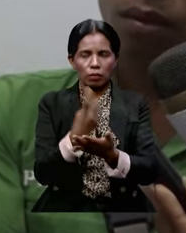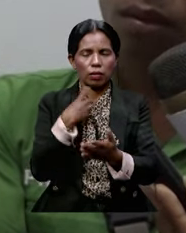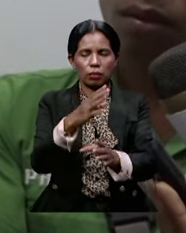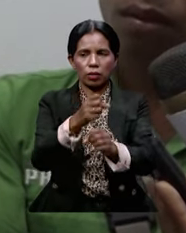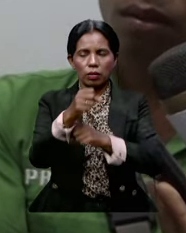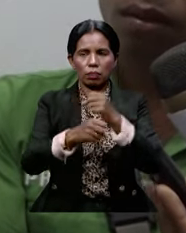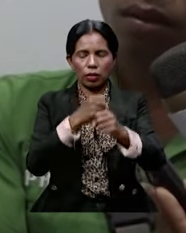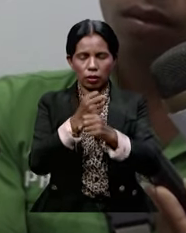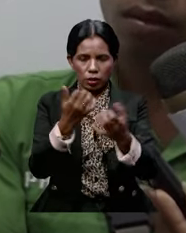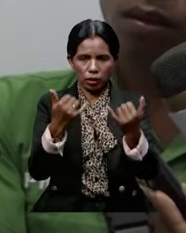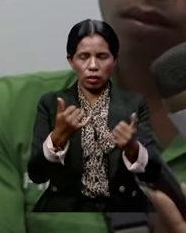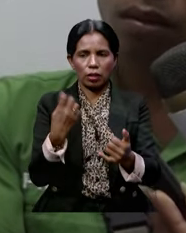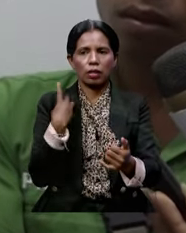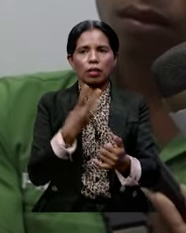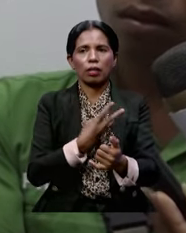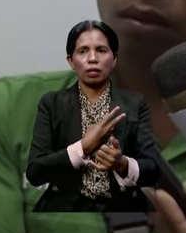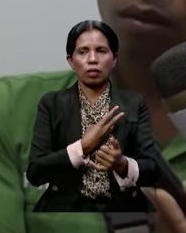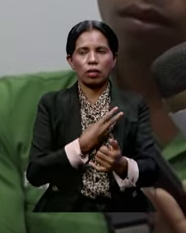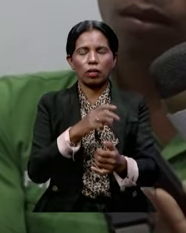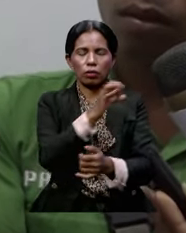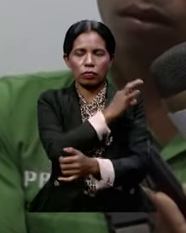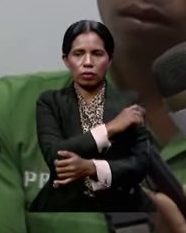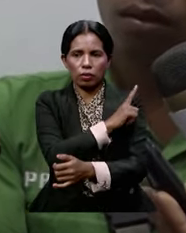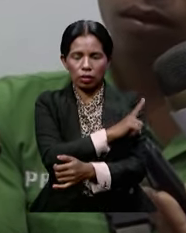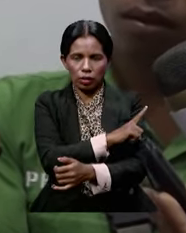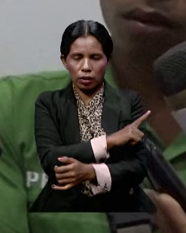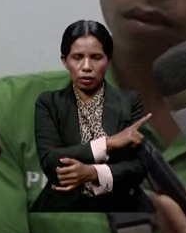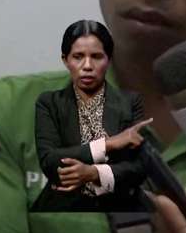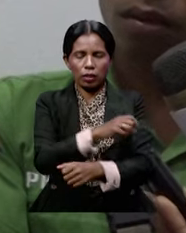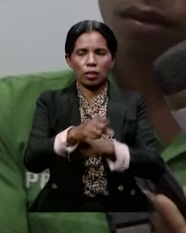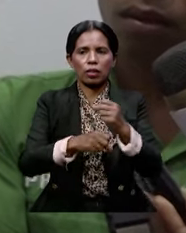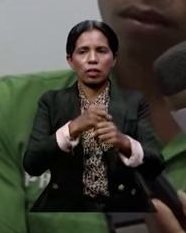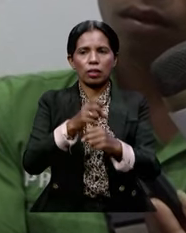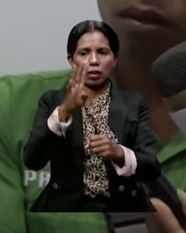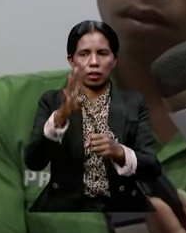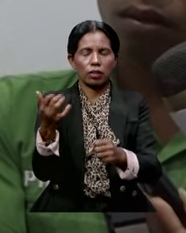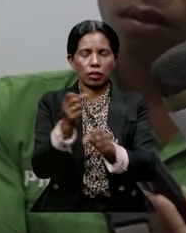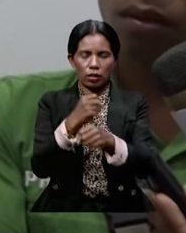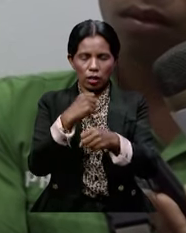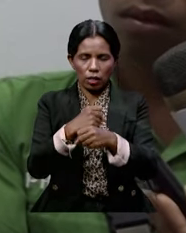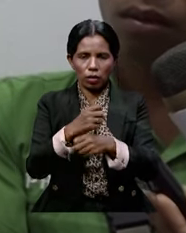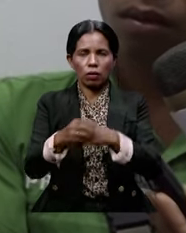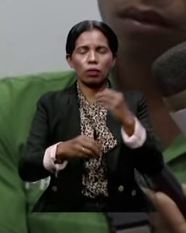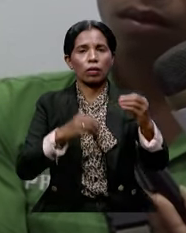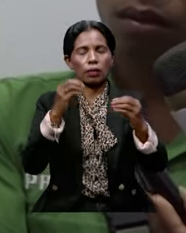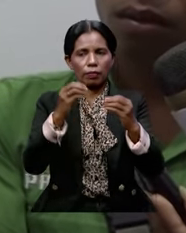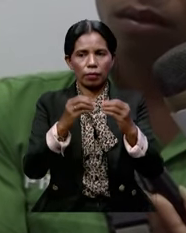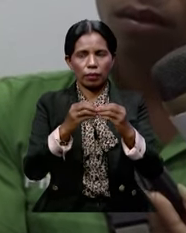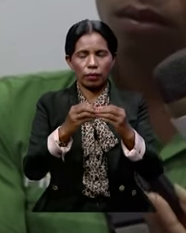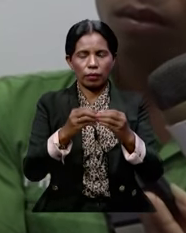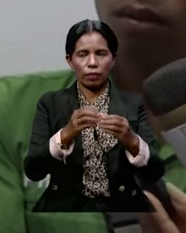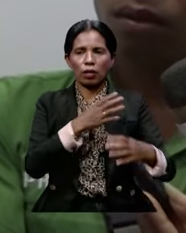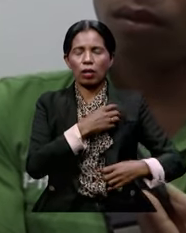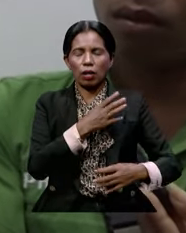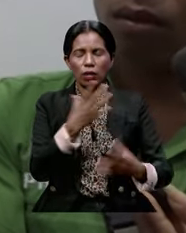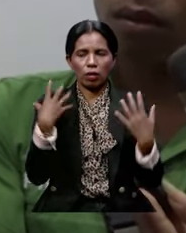tina nani. Espera katak. Tama fontil rasik mos ya mandatu hat nebe ke sira si finansial. Liliu kona ba forsa